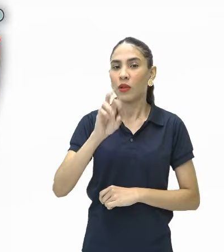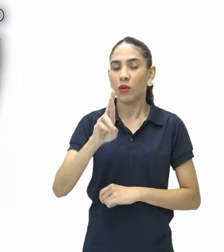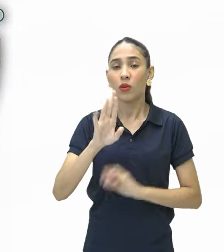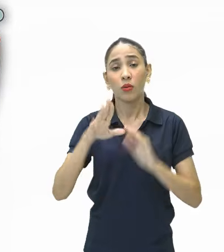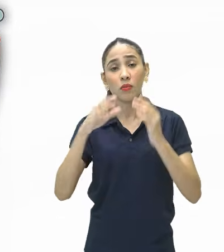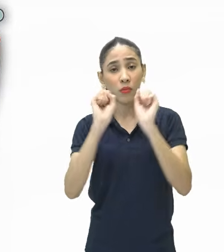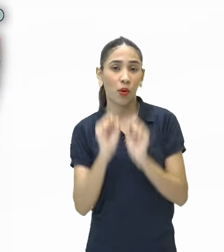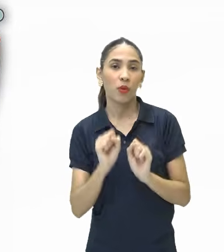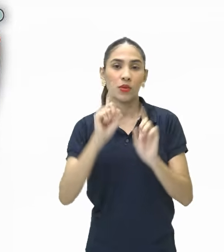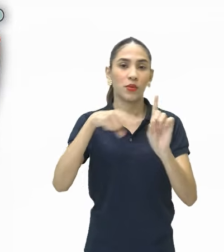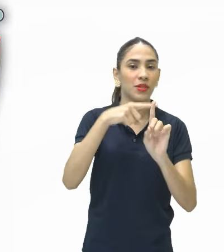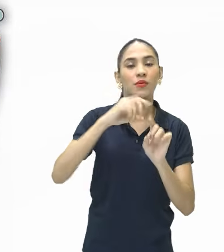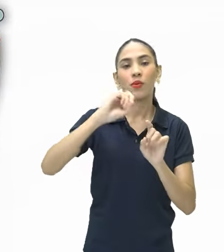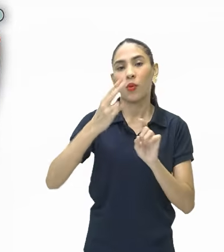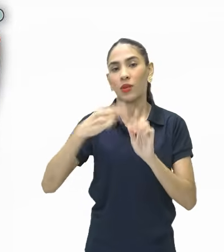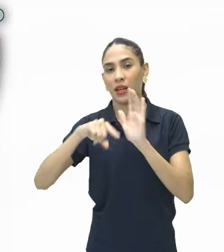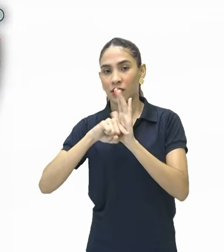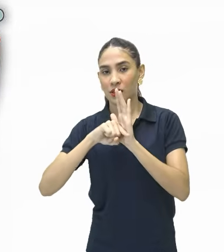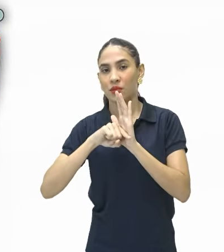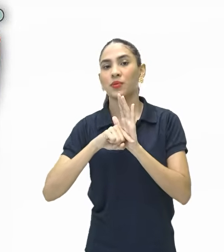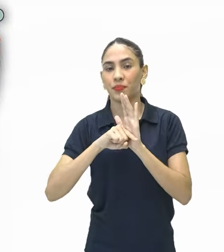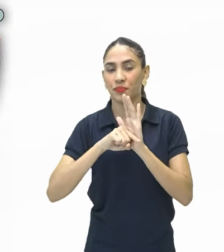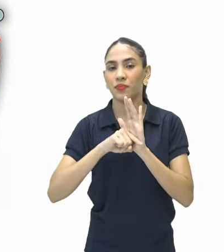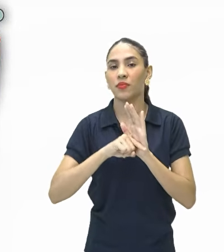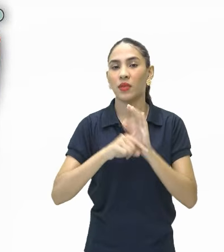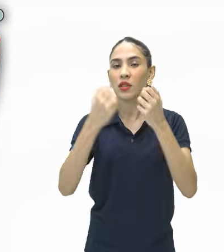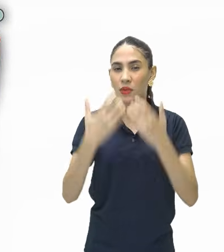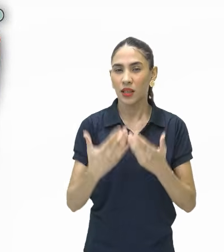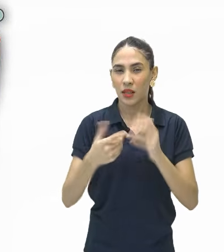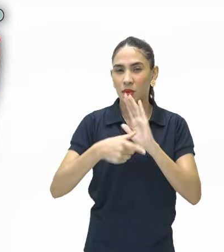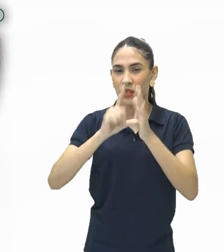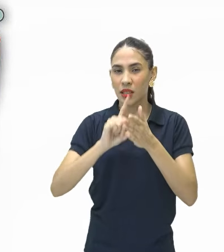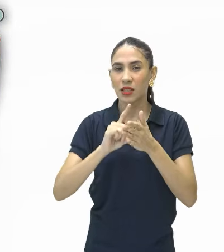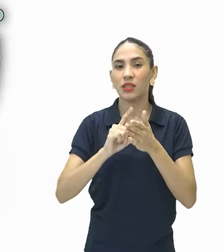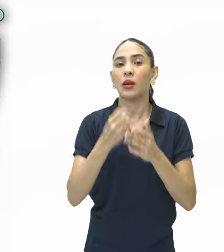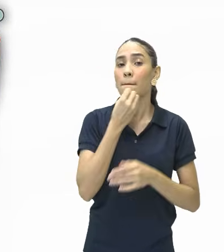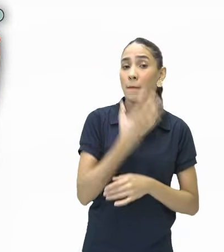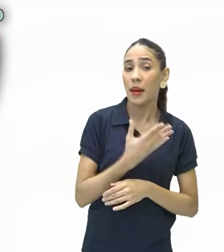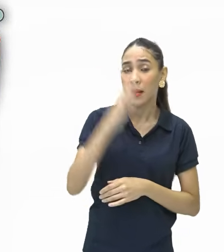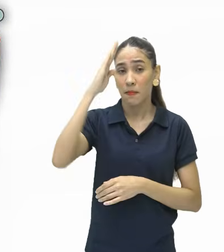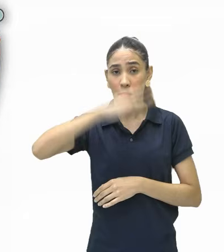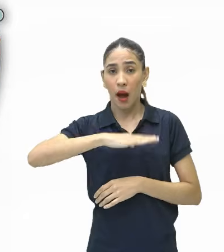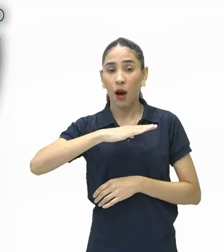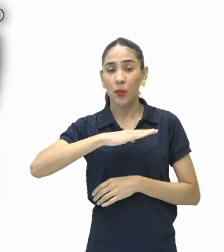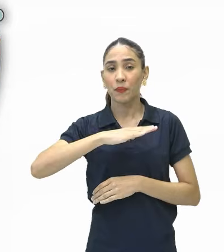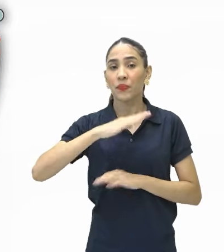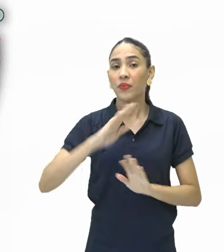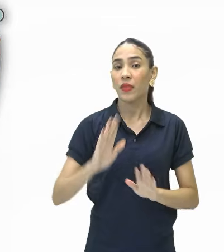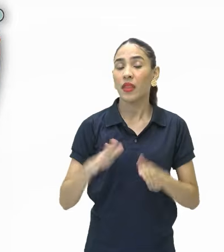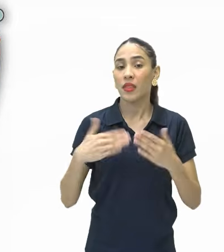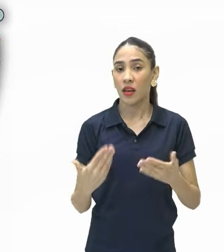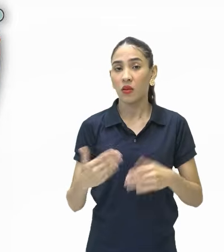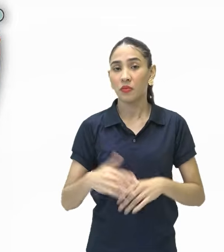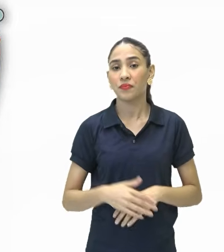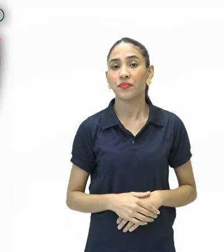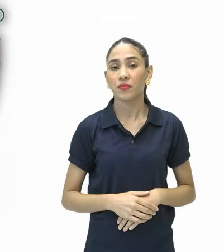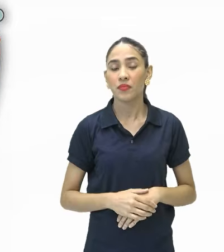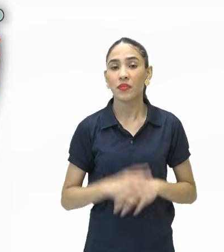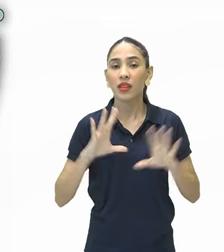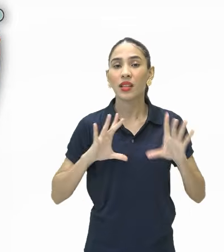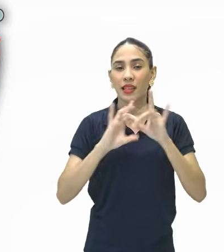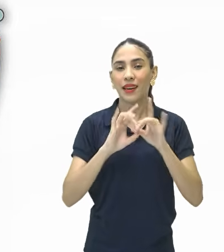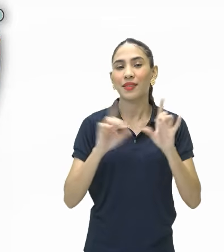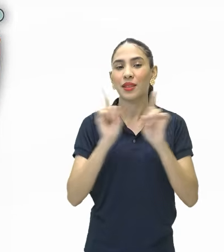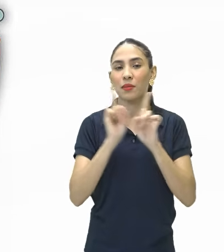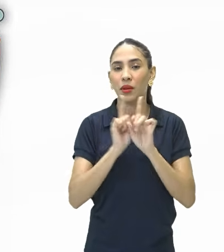tanto positivo como negativo. É o que nós falamos agora há pouco, do bem e do mal. Então, está